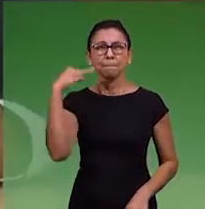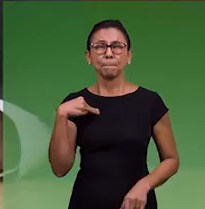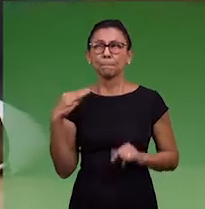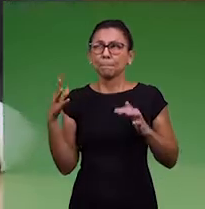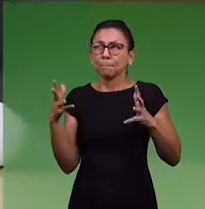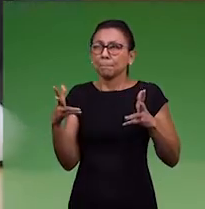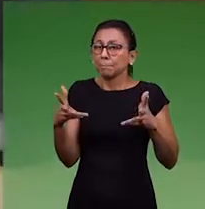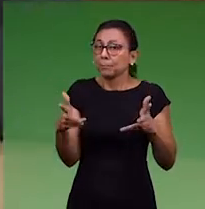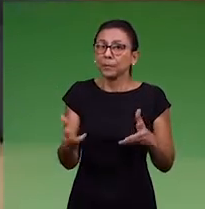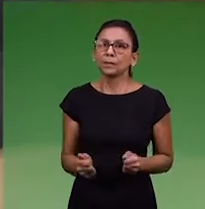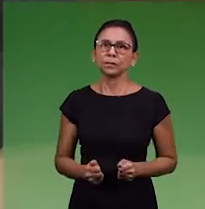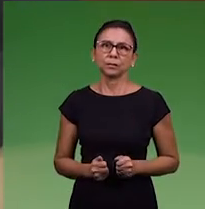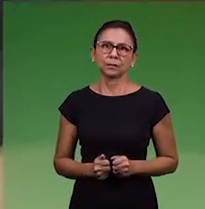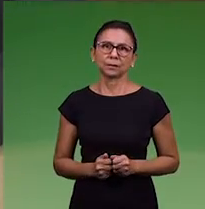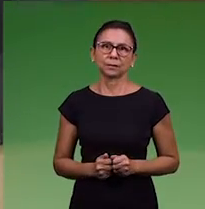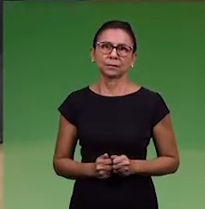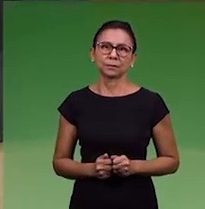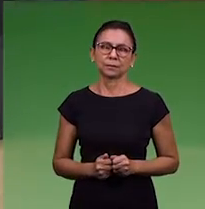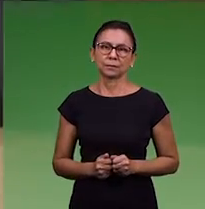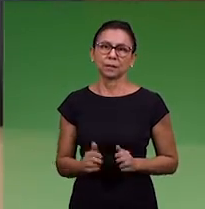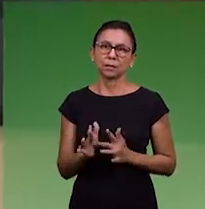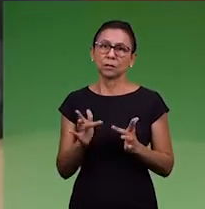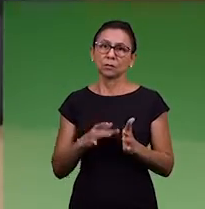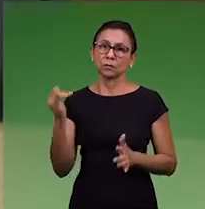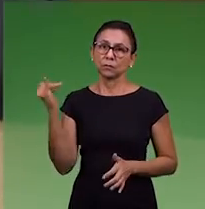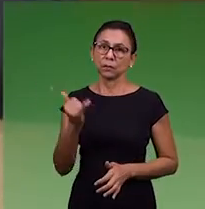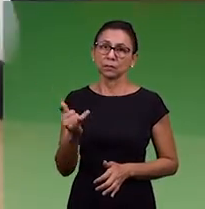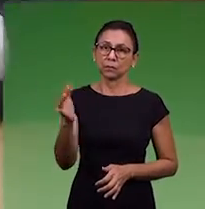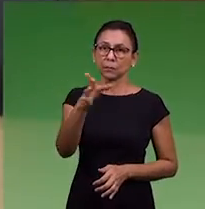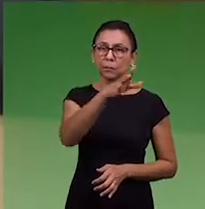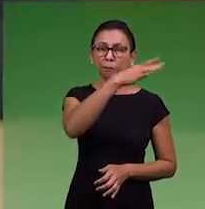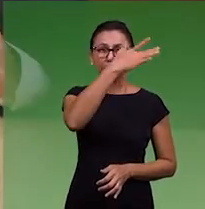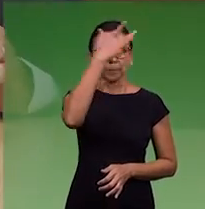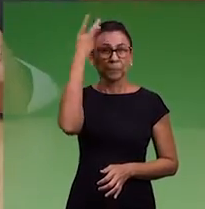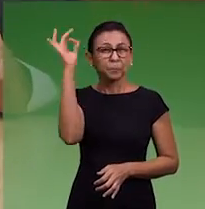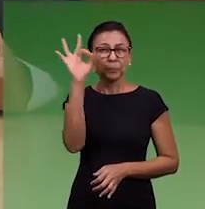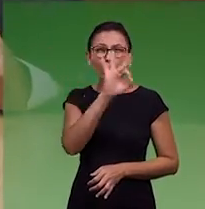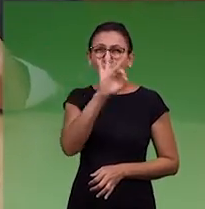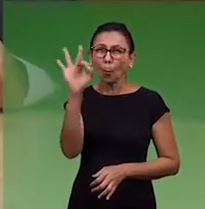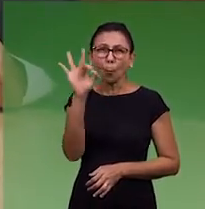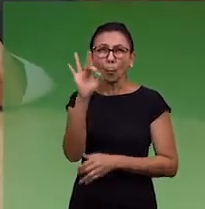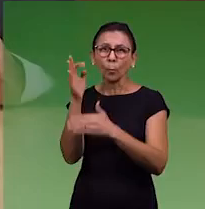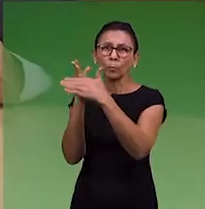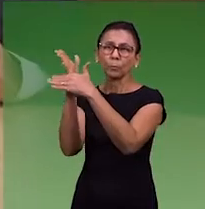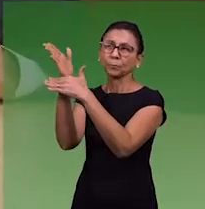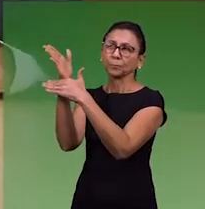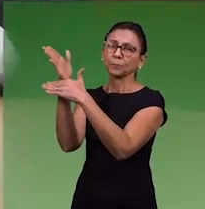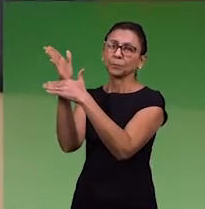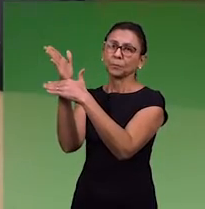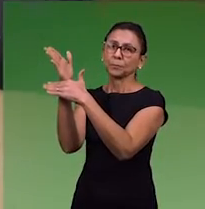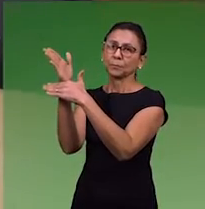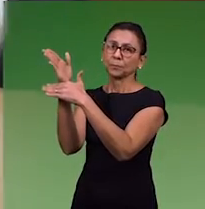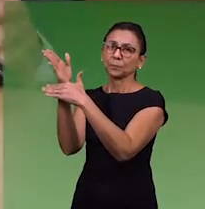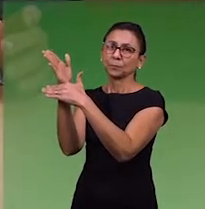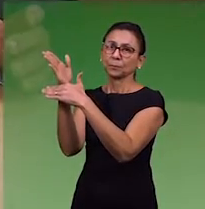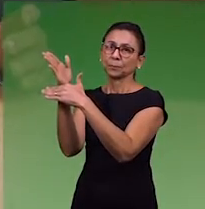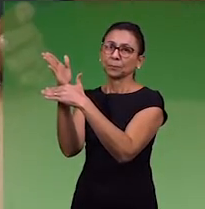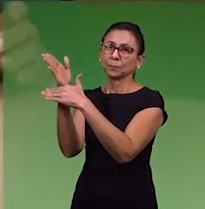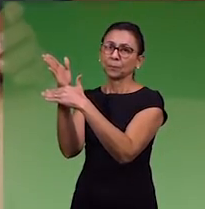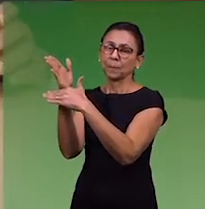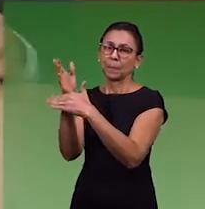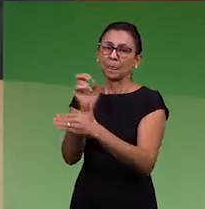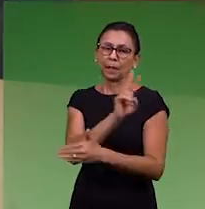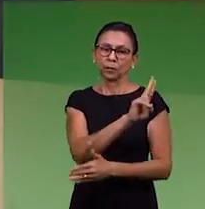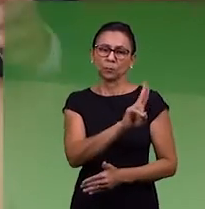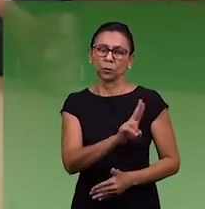extraordinária. Mas você, quando Jesus disse, ninguém vai ao Pai a não ser por mim, ele está colocando todos